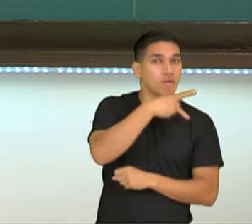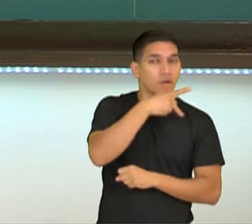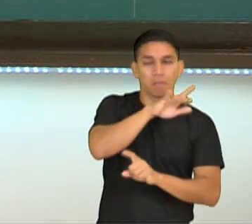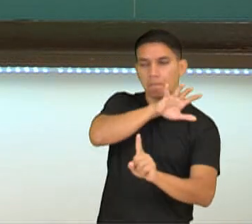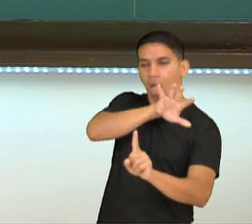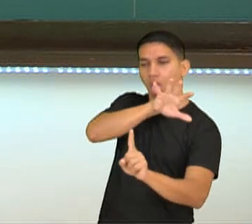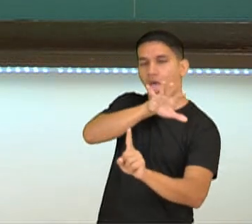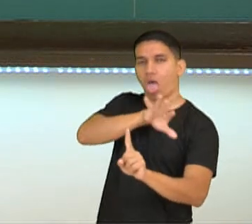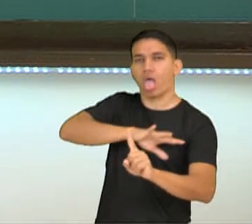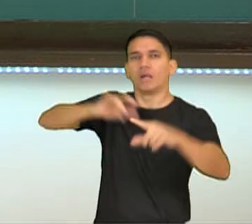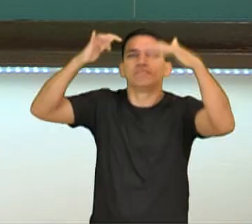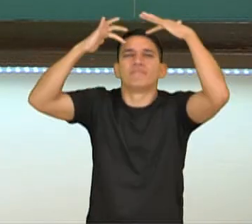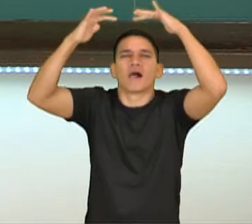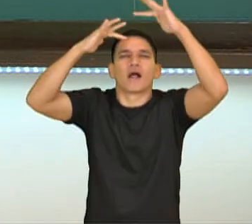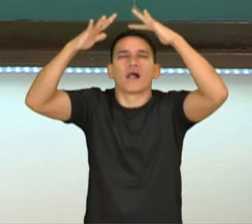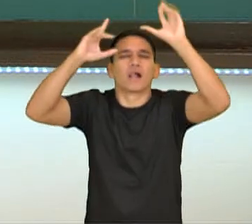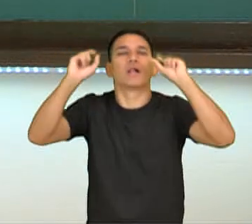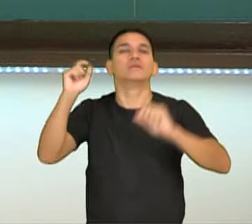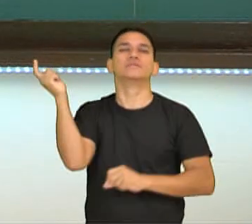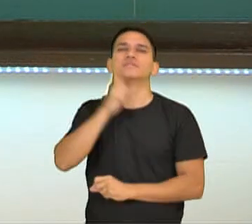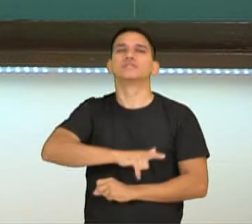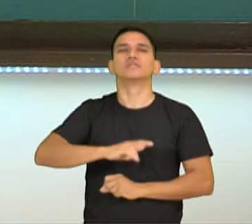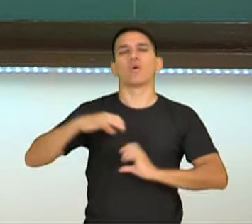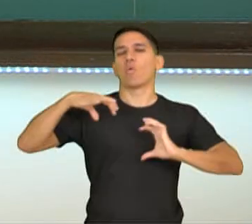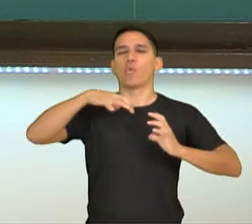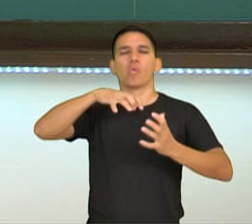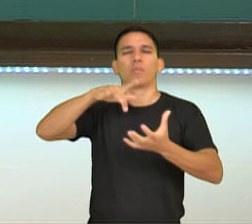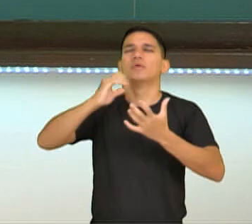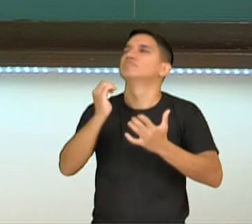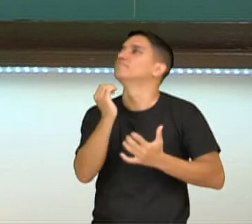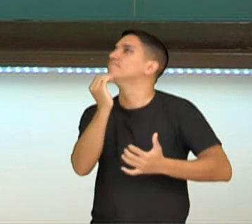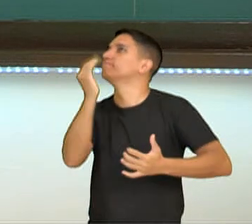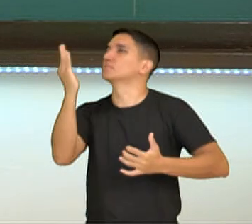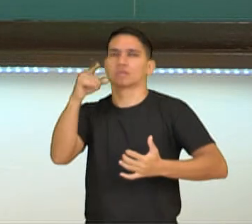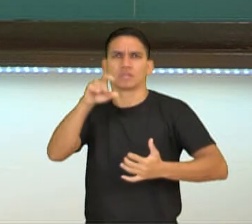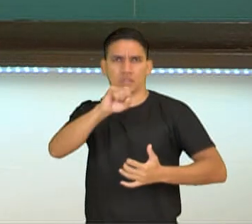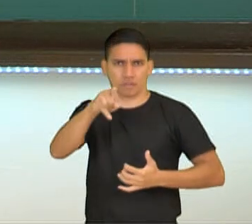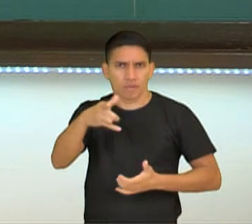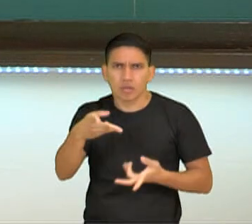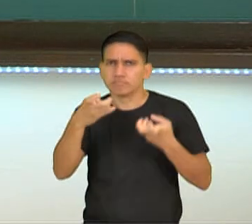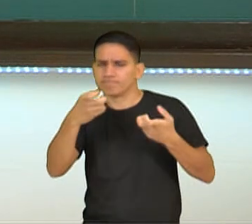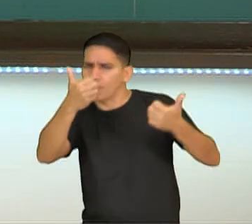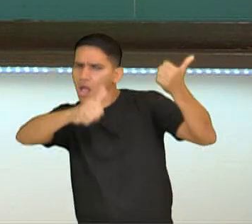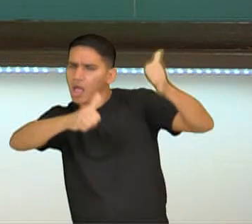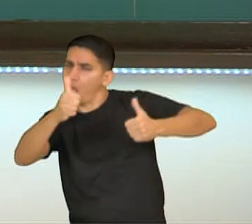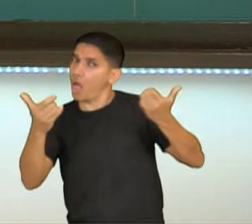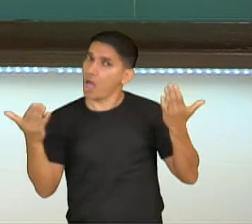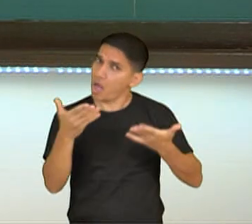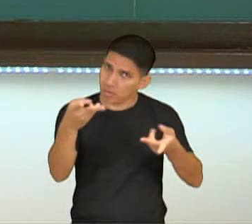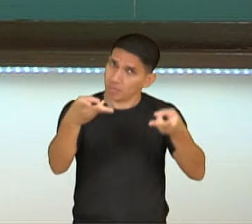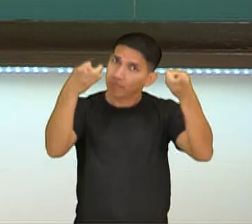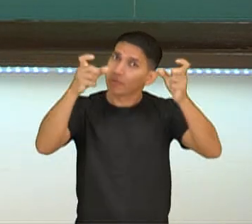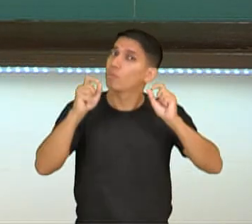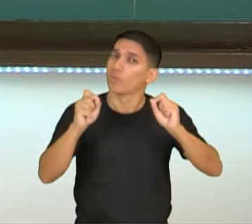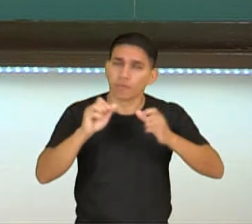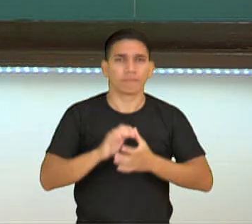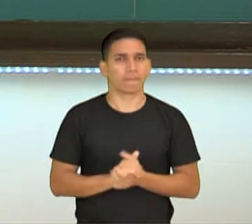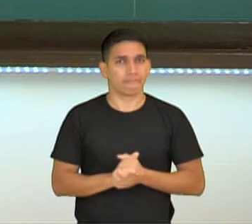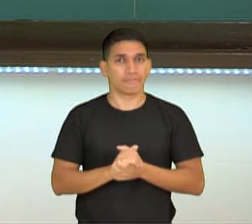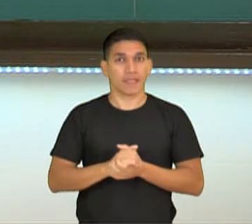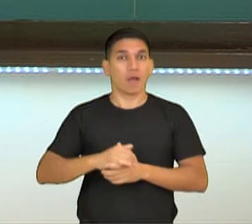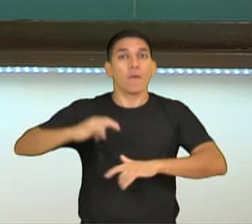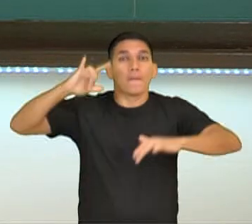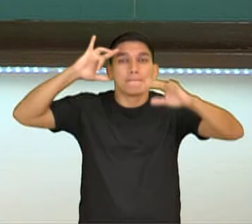levando essa reflexão para pensar um mundo transcendente. Se você parar e analisar agora, você vai perceber que esse mundo